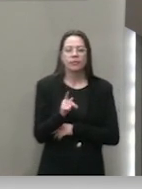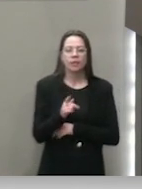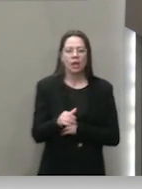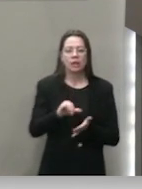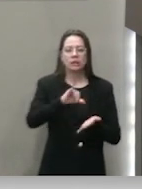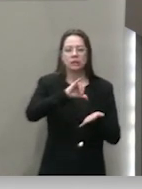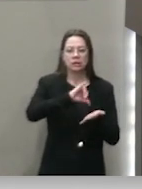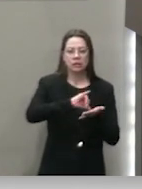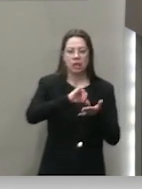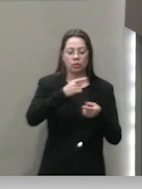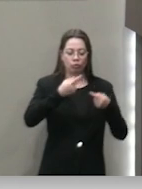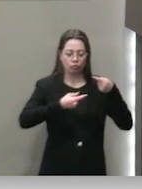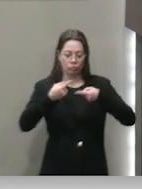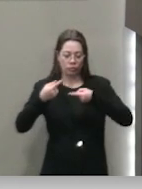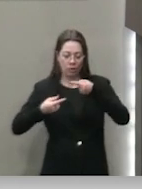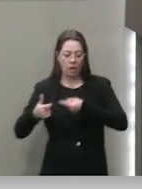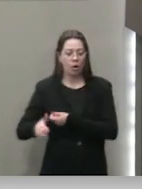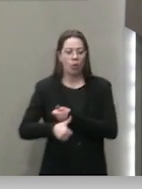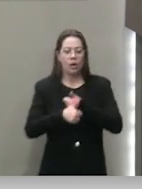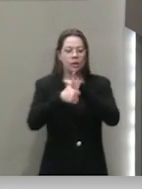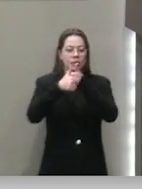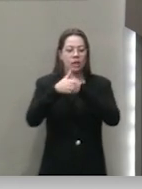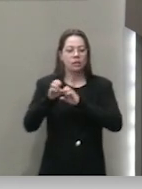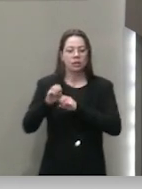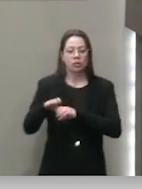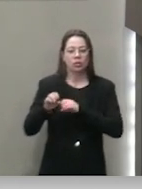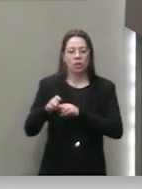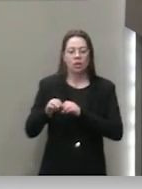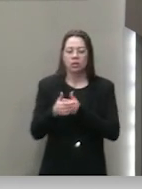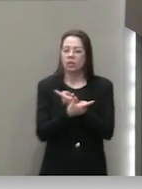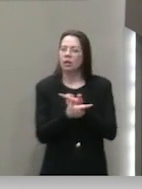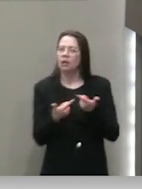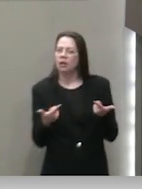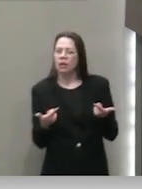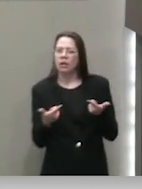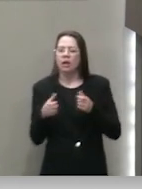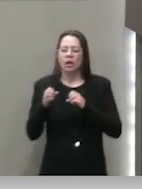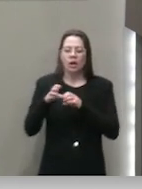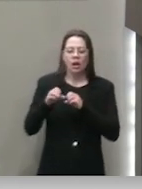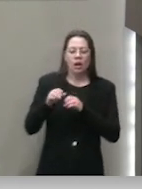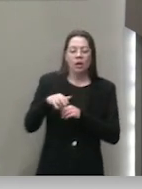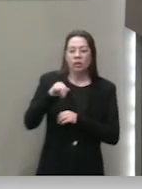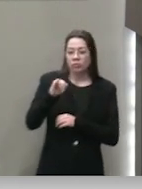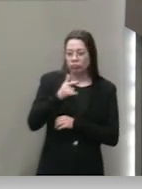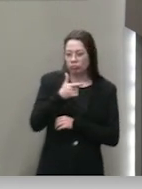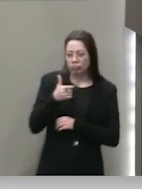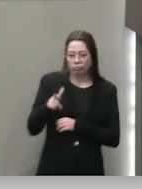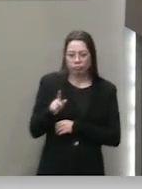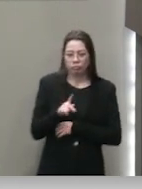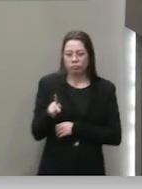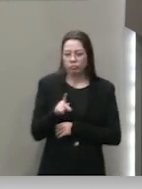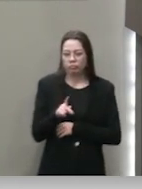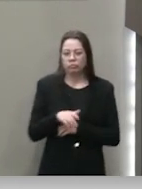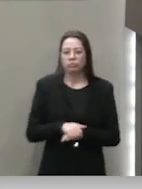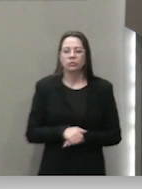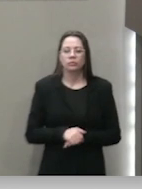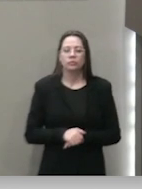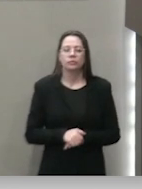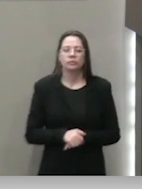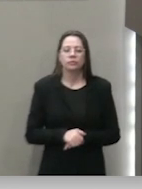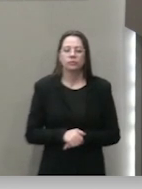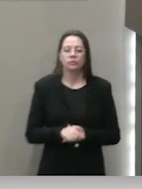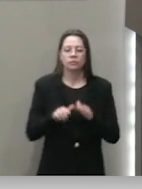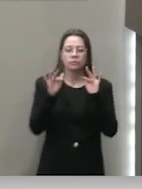do debate para a qualidade da educação. Não existe educação sem professor.